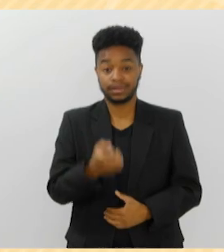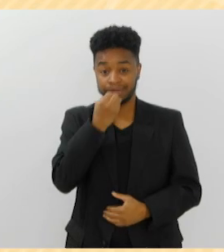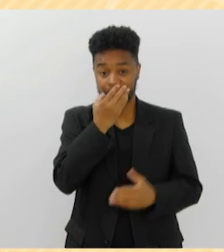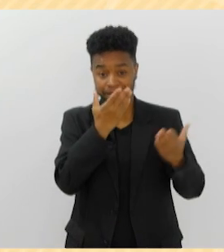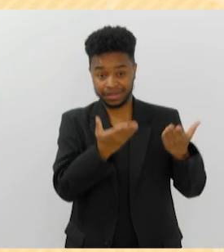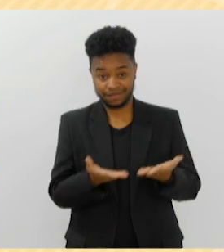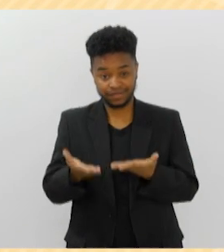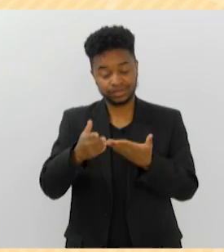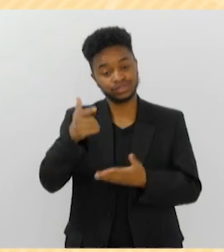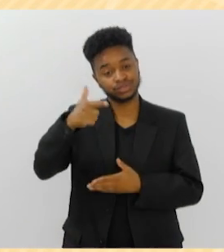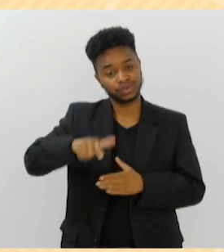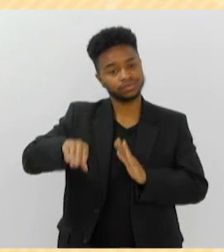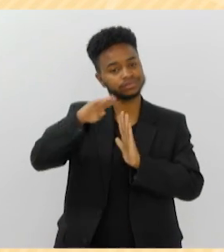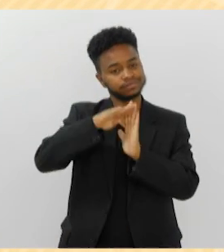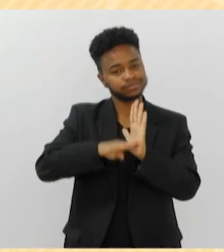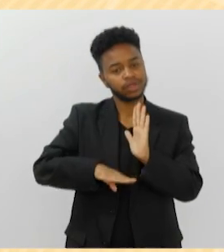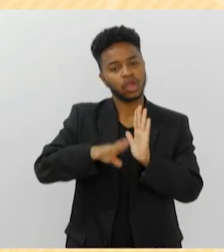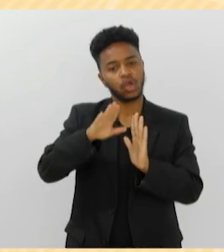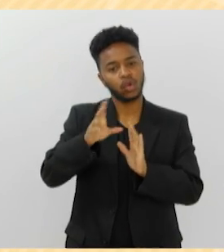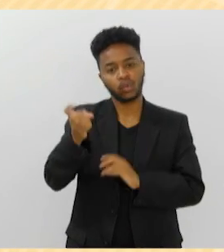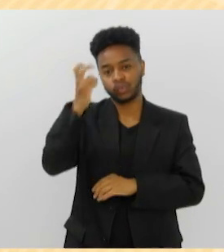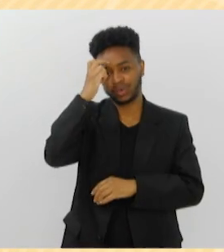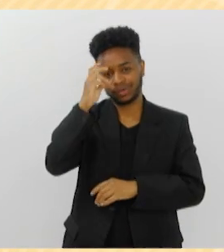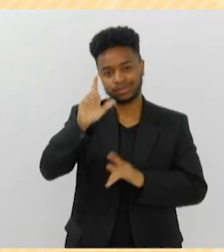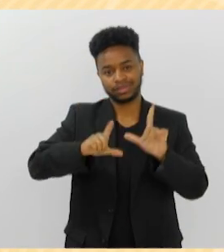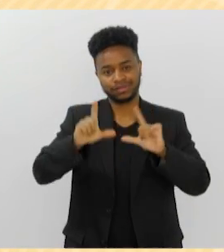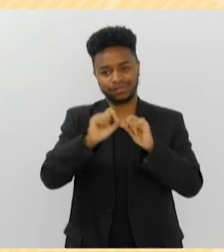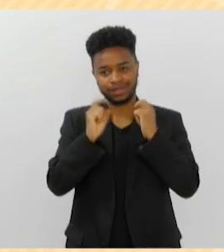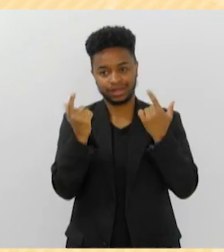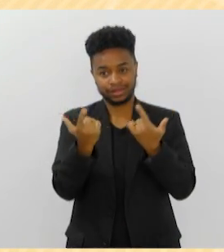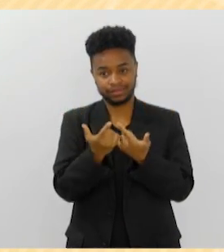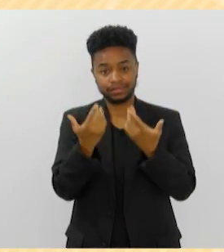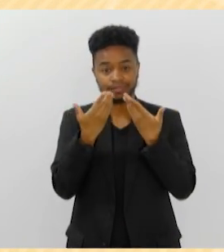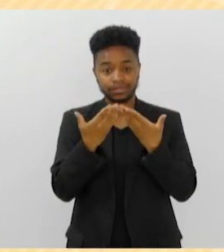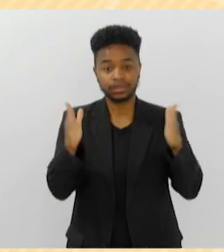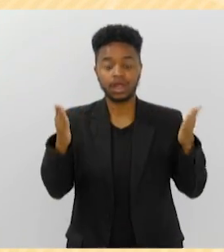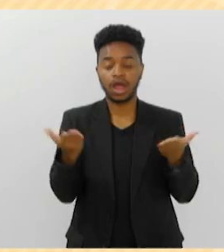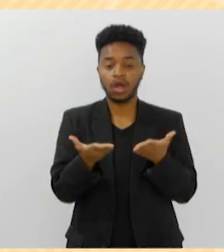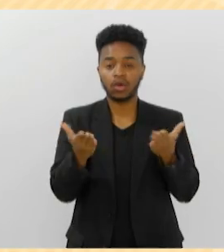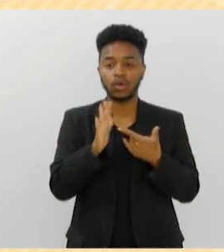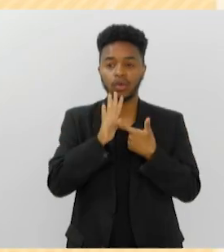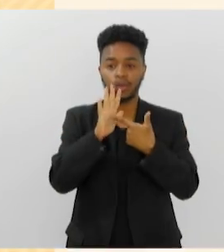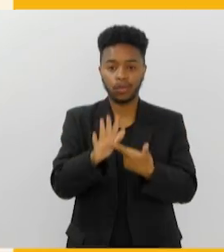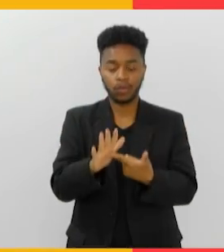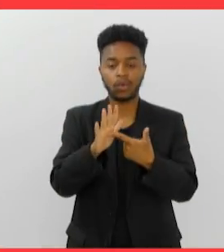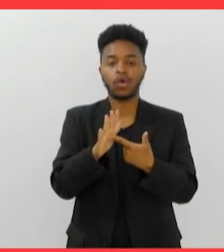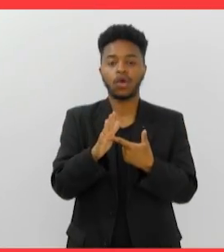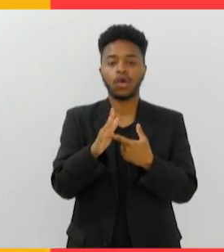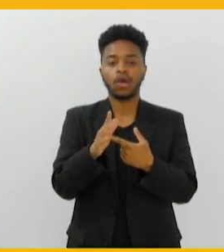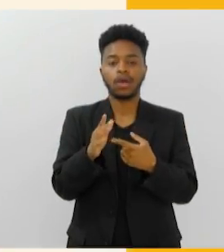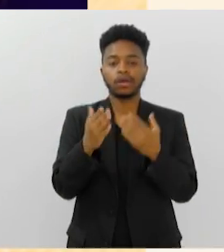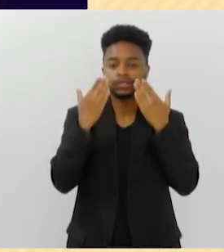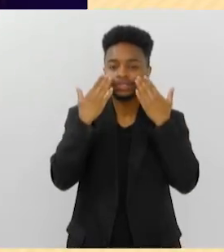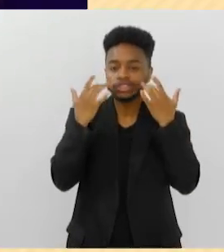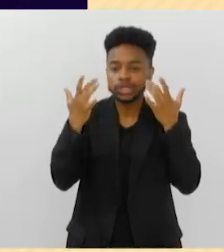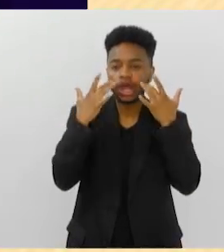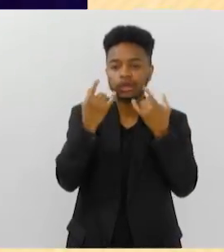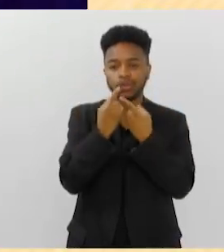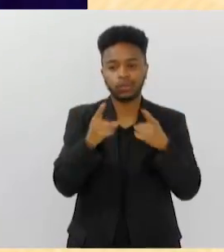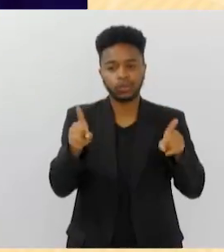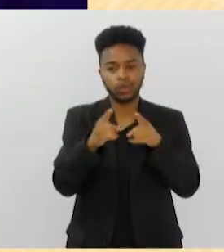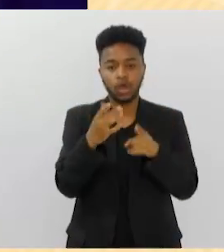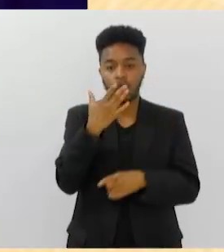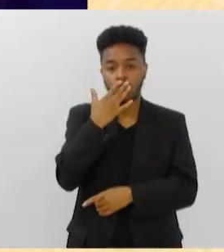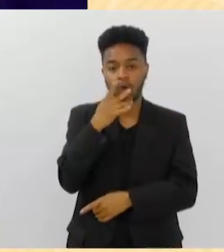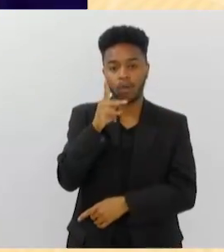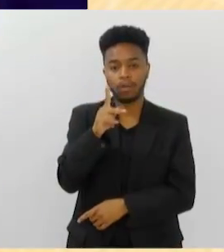Bem-vindos a mais uma agenda cultural da TV Alerj. Abrimos essa edição com o musical A Cor Púrpura. A produção aborda